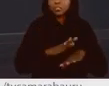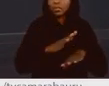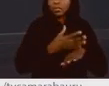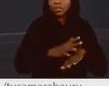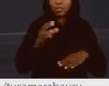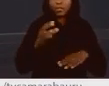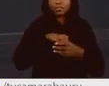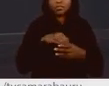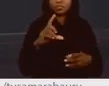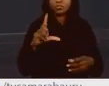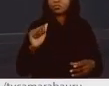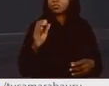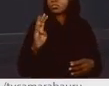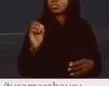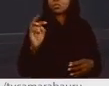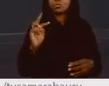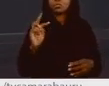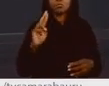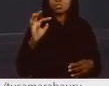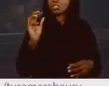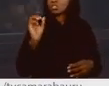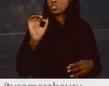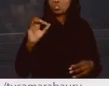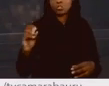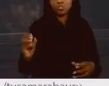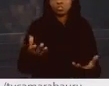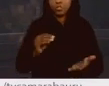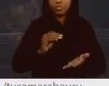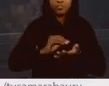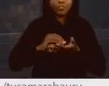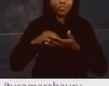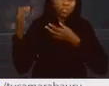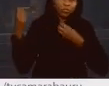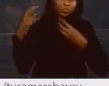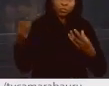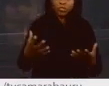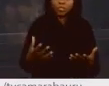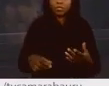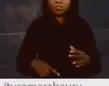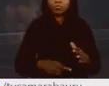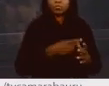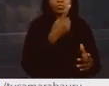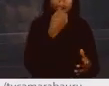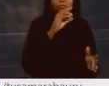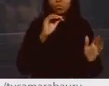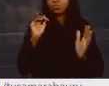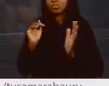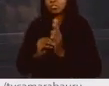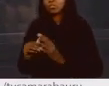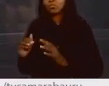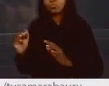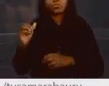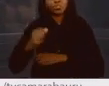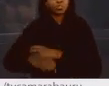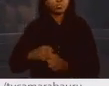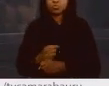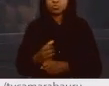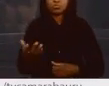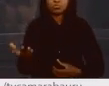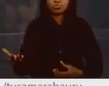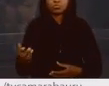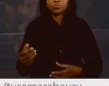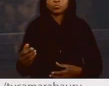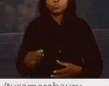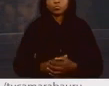mal formados do primeiro ao último ano. Do primeiro ao último